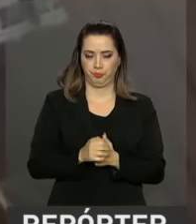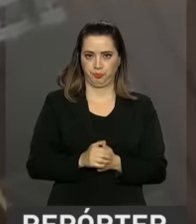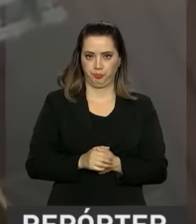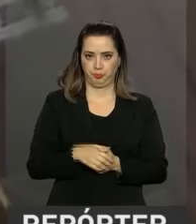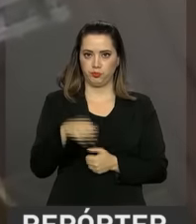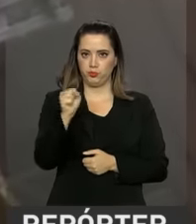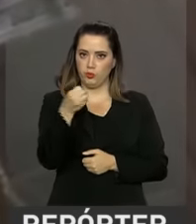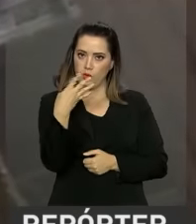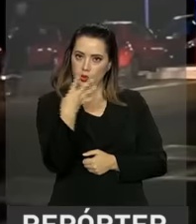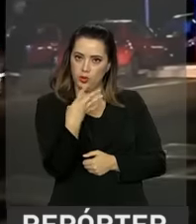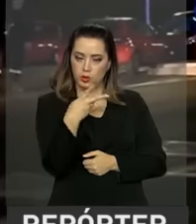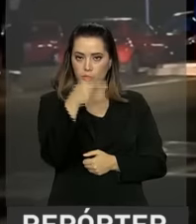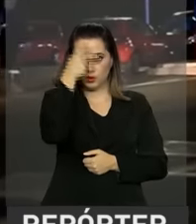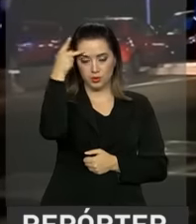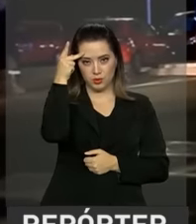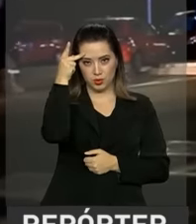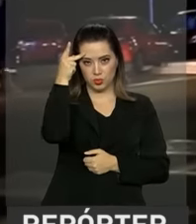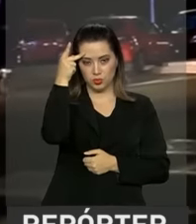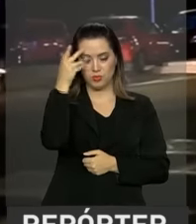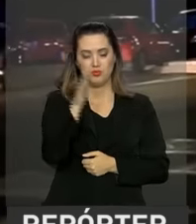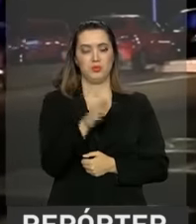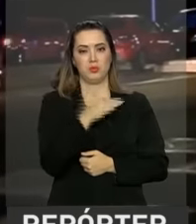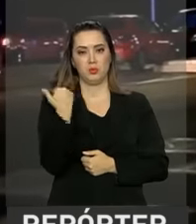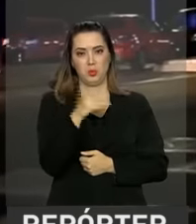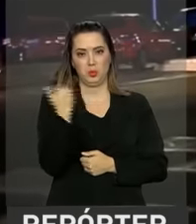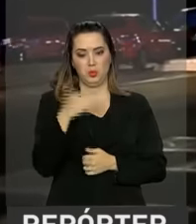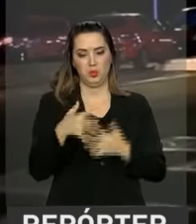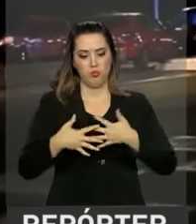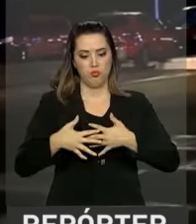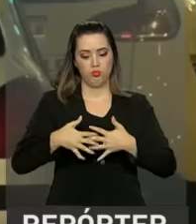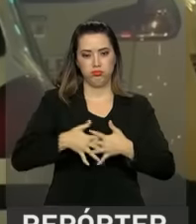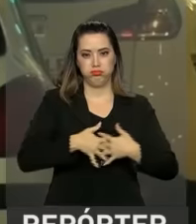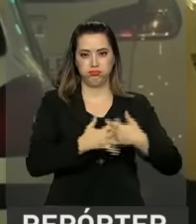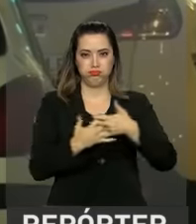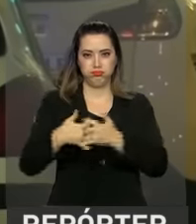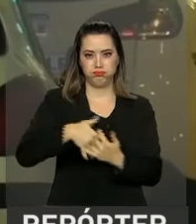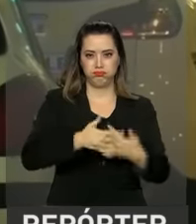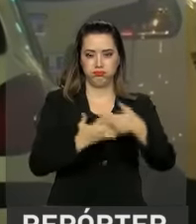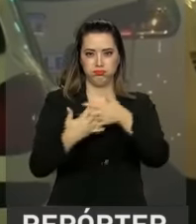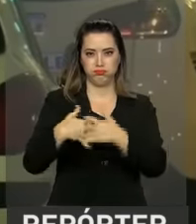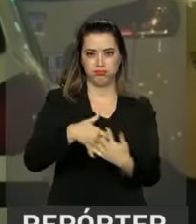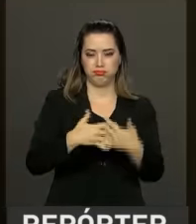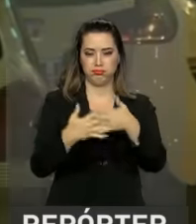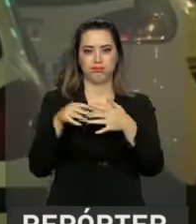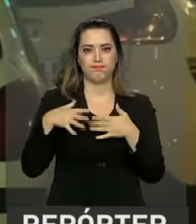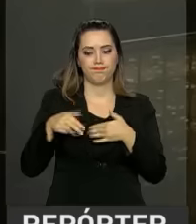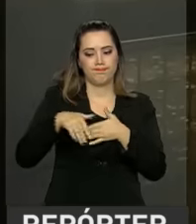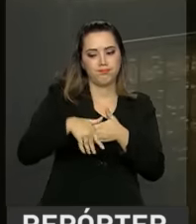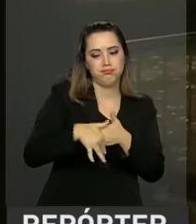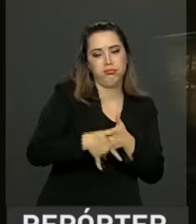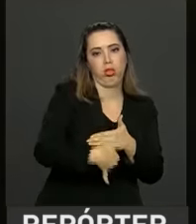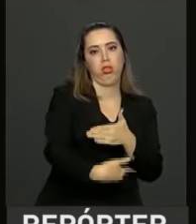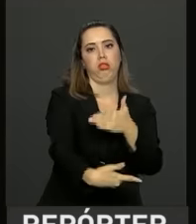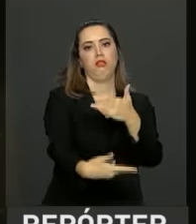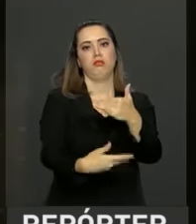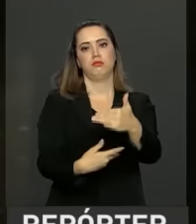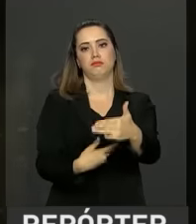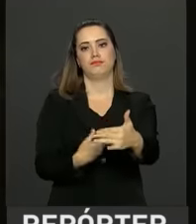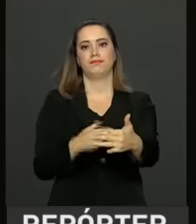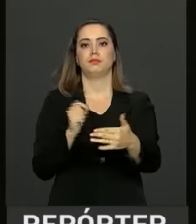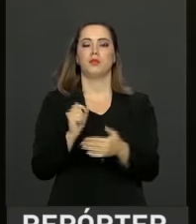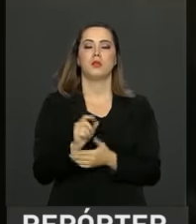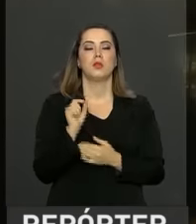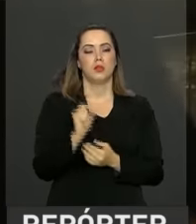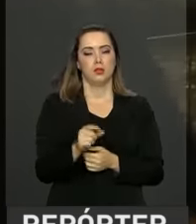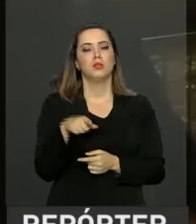menos 84 mortos e dezenas de pessoas feridas. O Consulado-Geral do Brasil em Paris informou que há